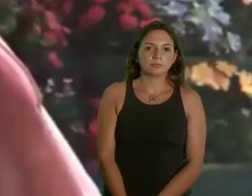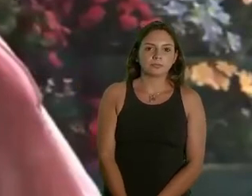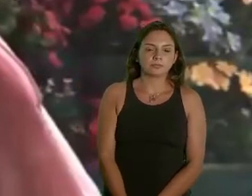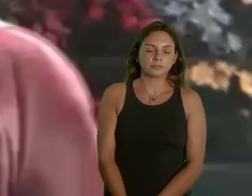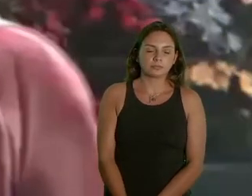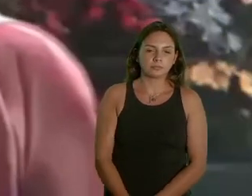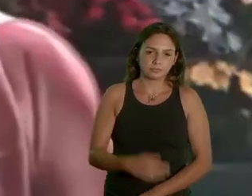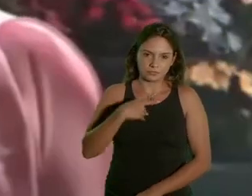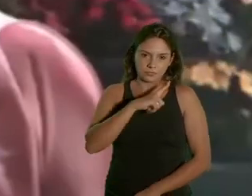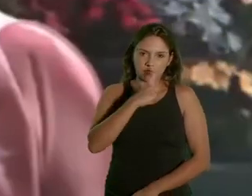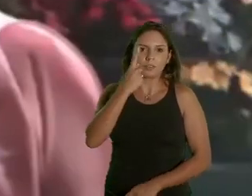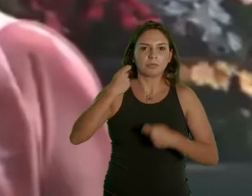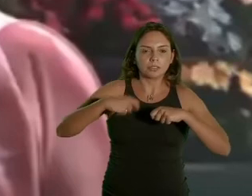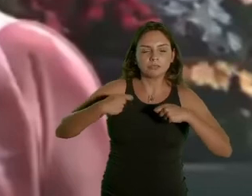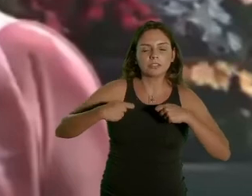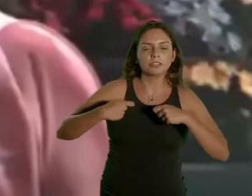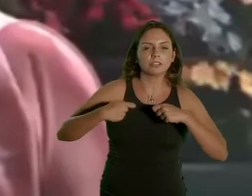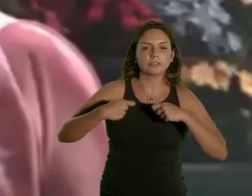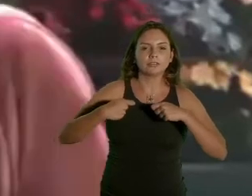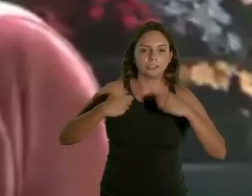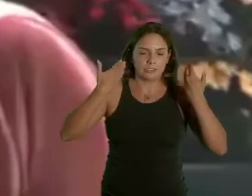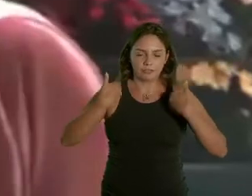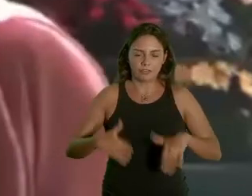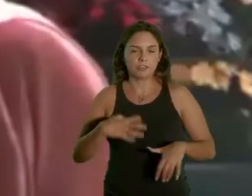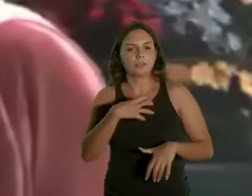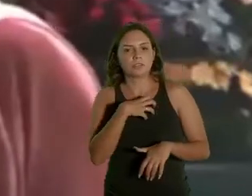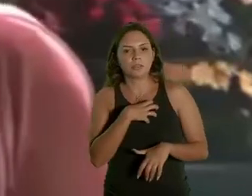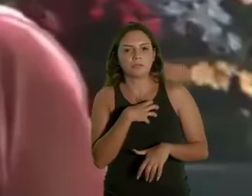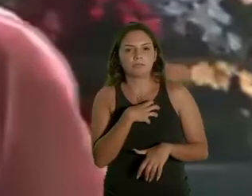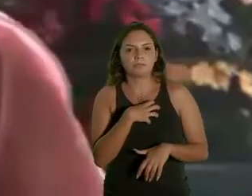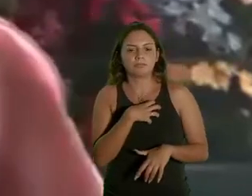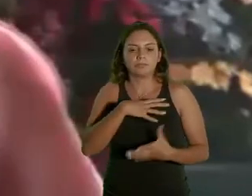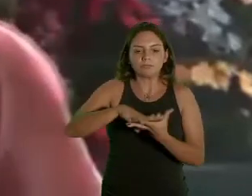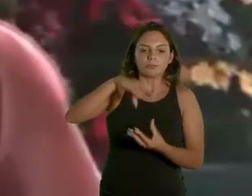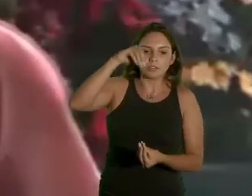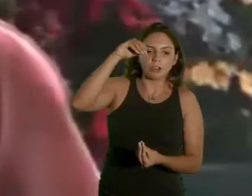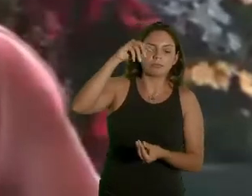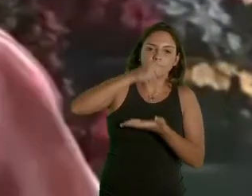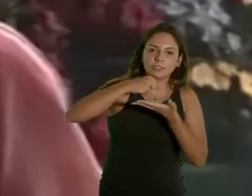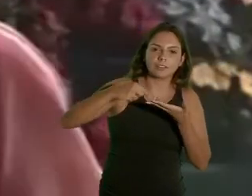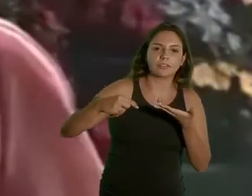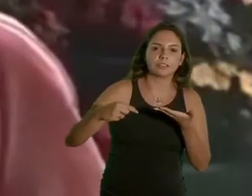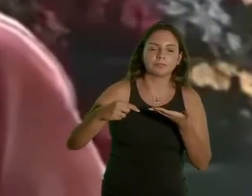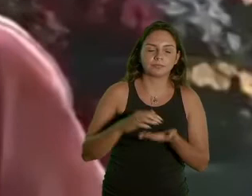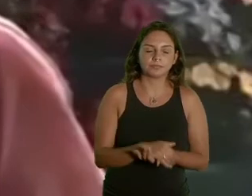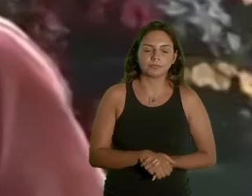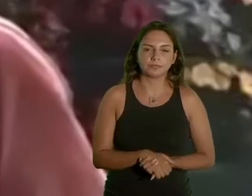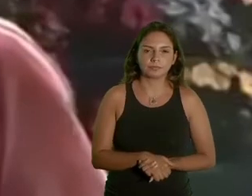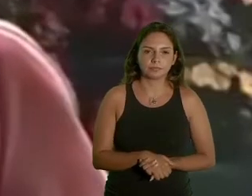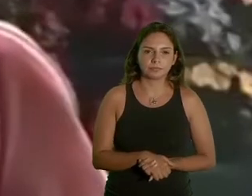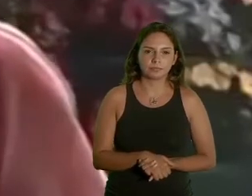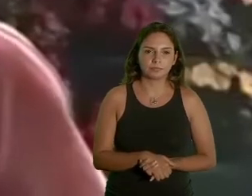Direitinho, viu? Eu tenho uma necessidade física, sentimental e de alma de escrever. Eu